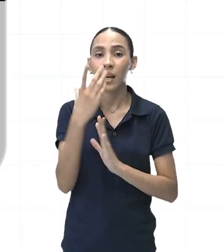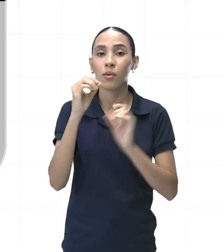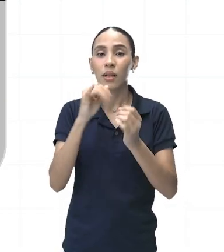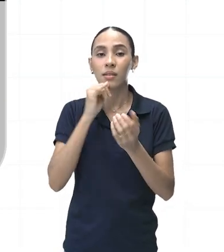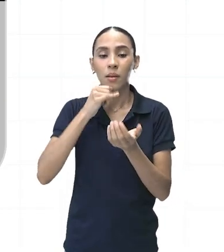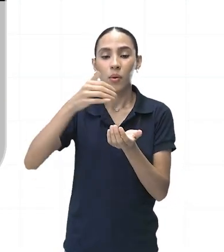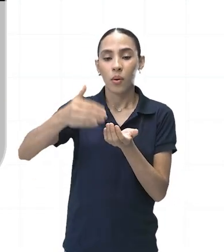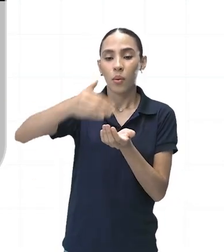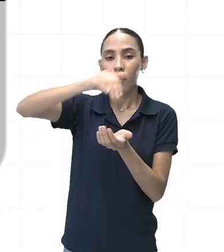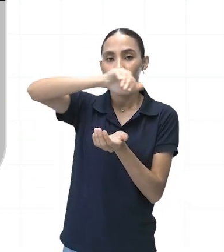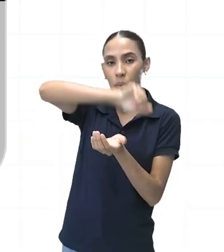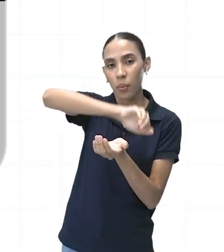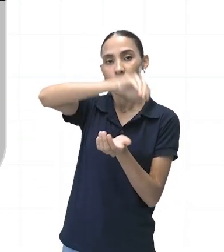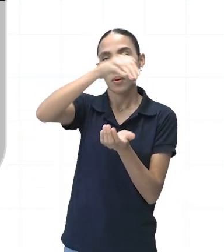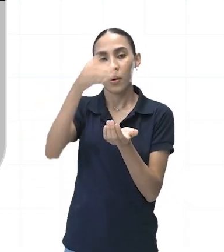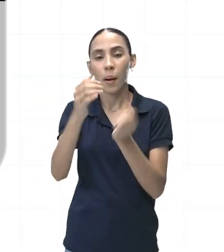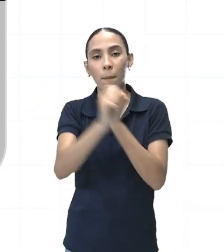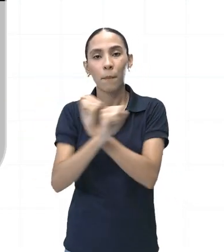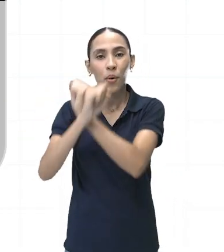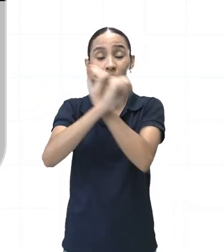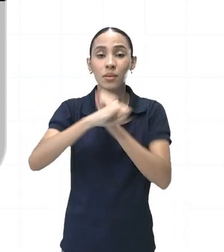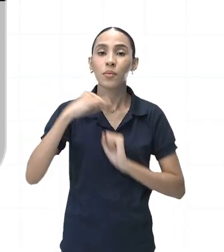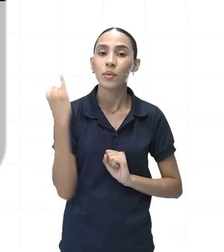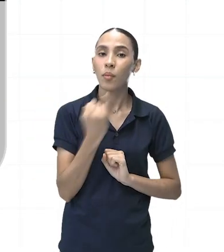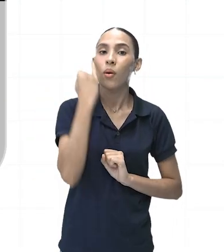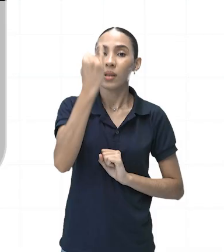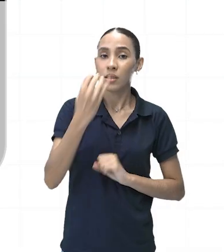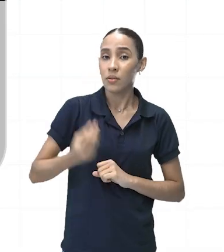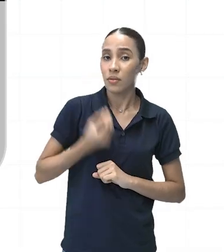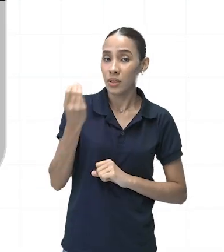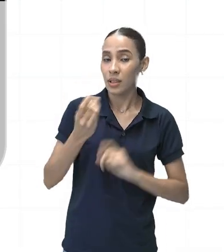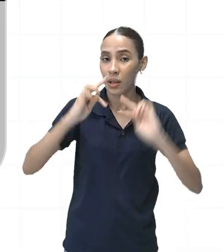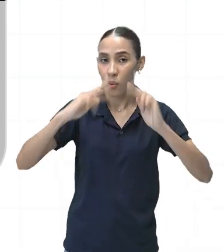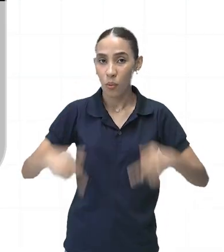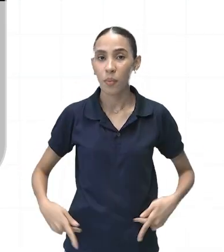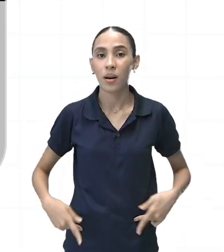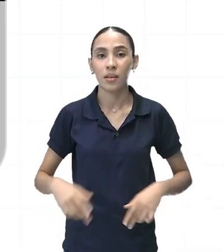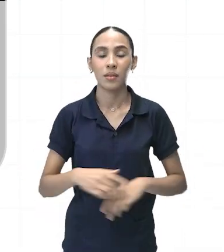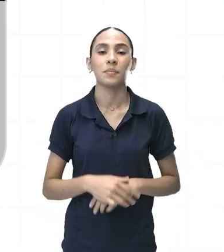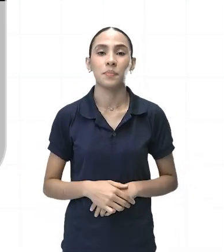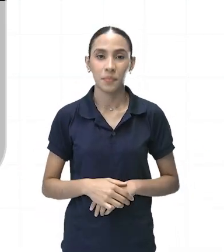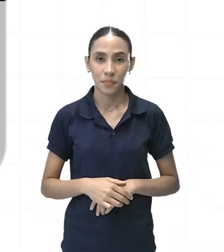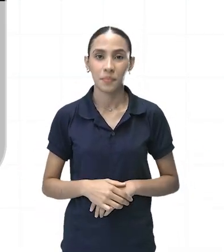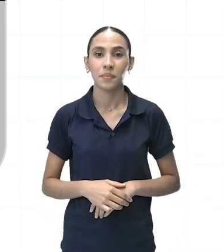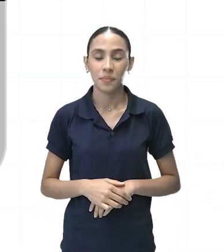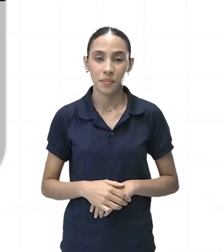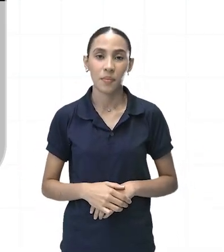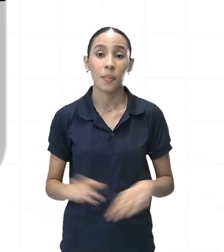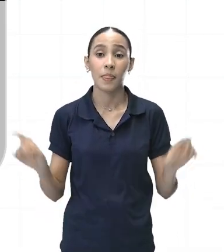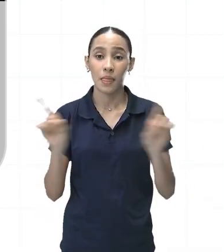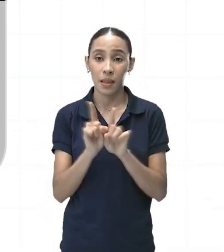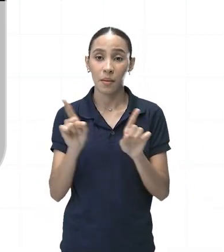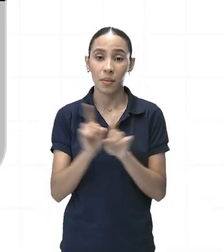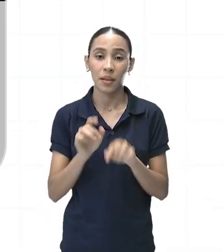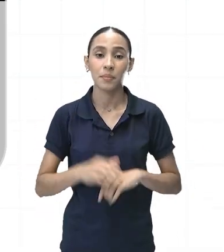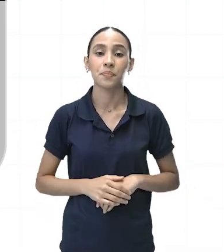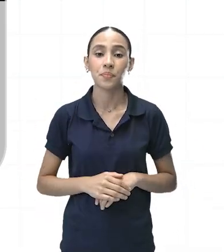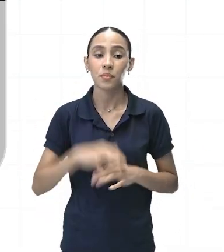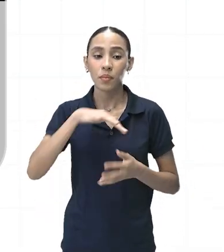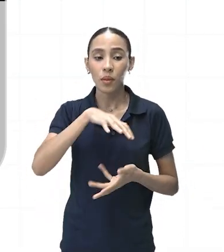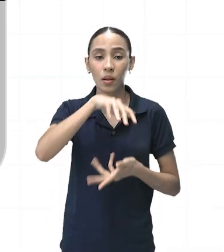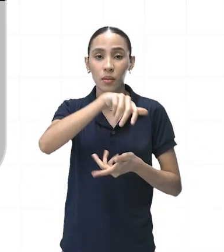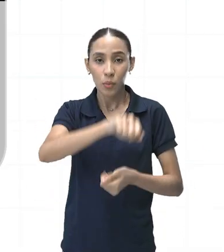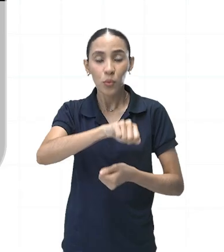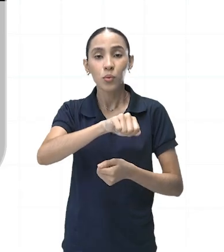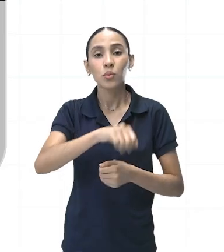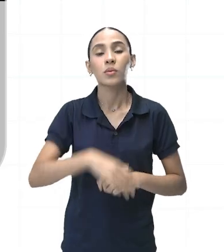campo magnético tão precioso para a existência de vida no nosso planeta. Além disso, o nosso